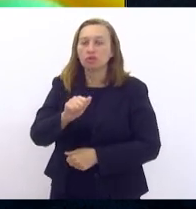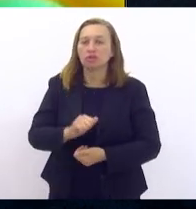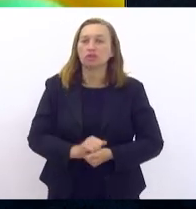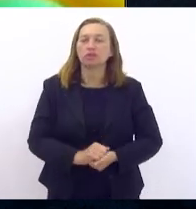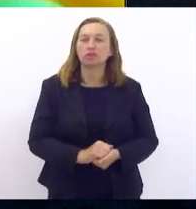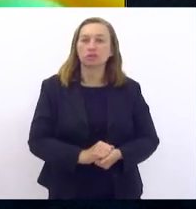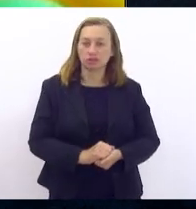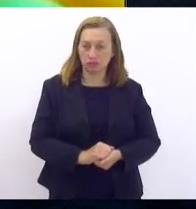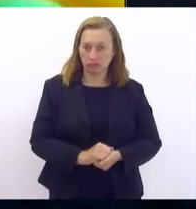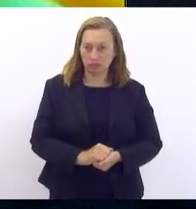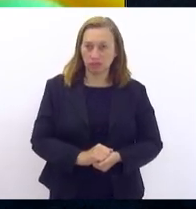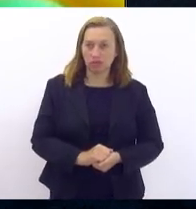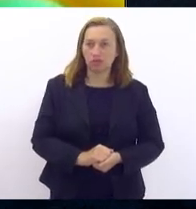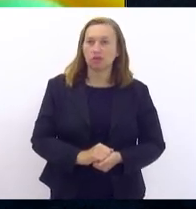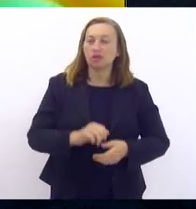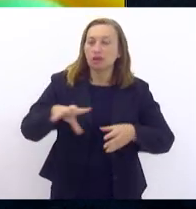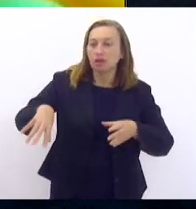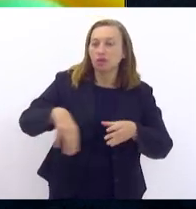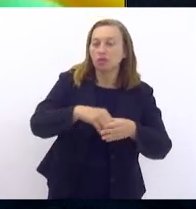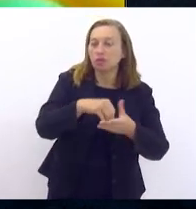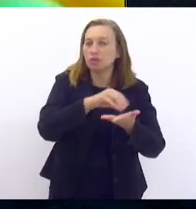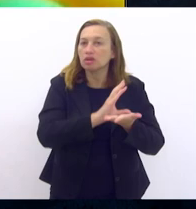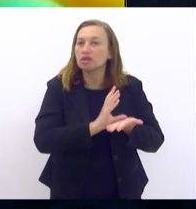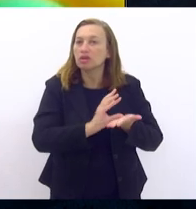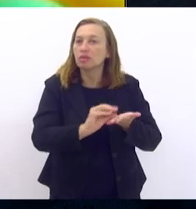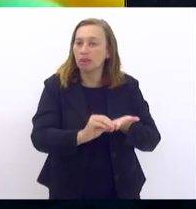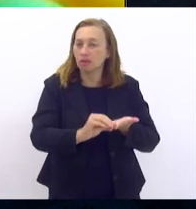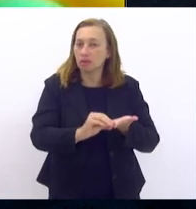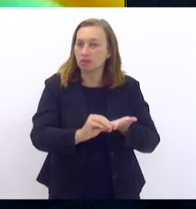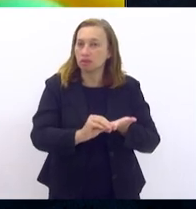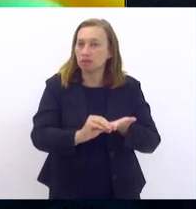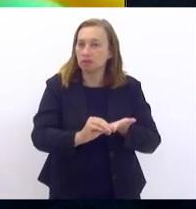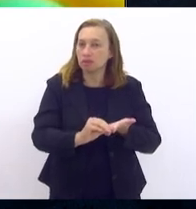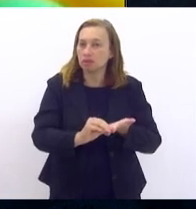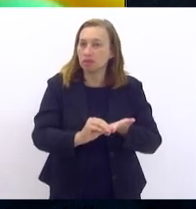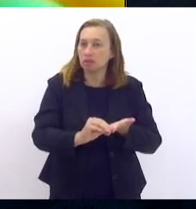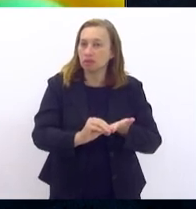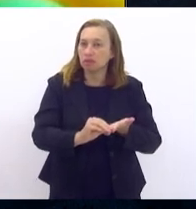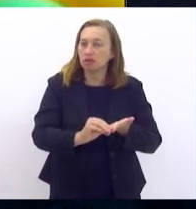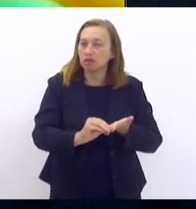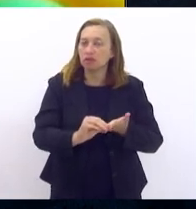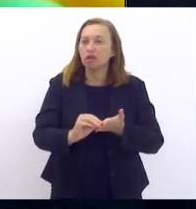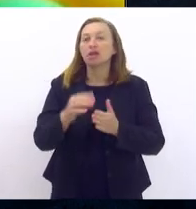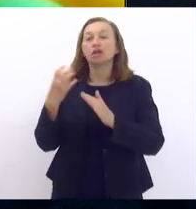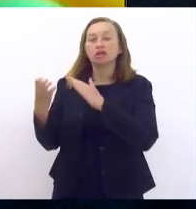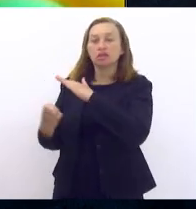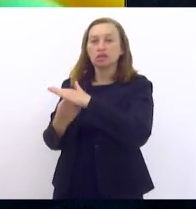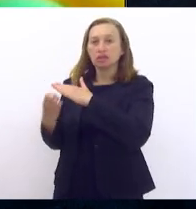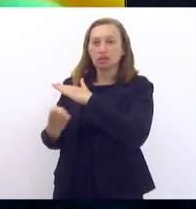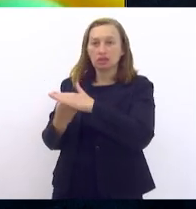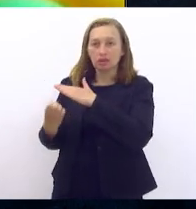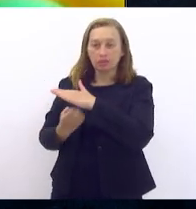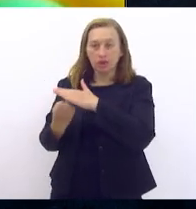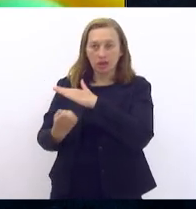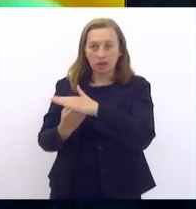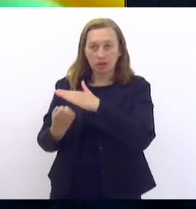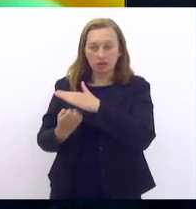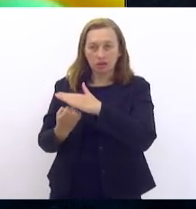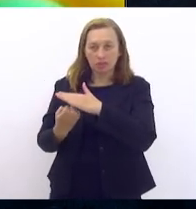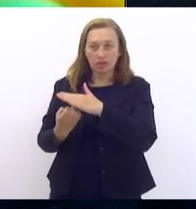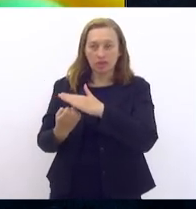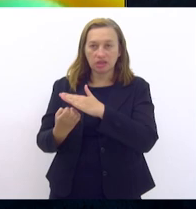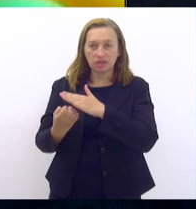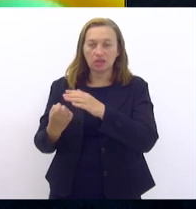botar essa pauta e tentar atrair essas indústrias de volta para o Rio de Janeiro a gente não quer